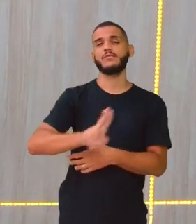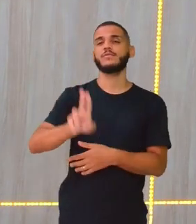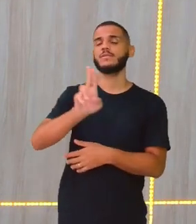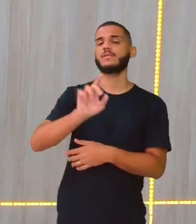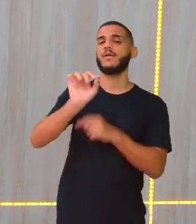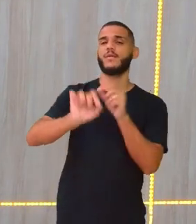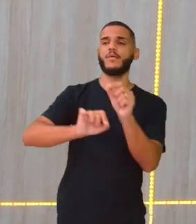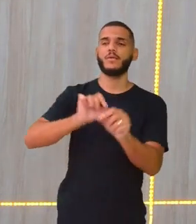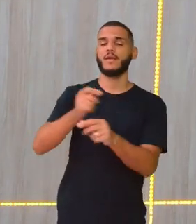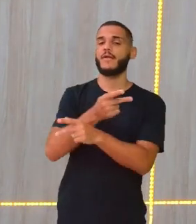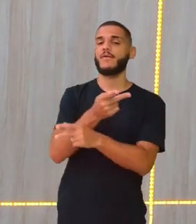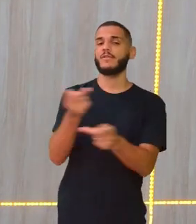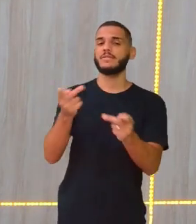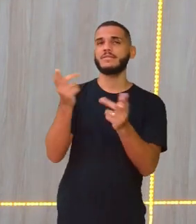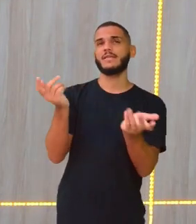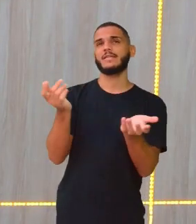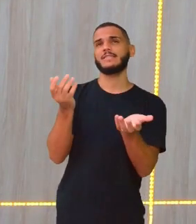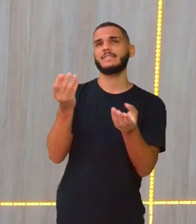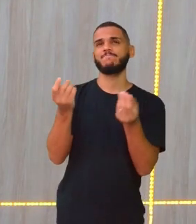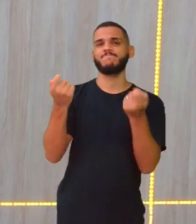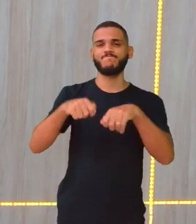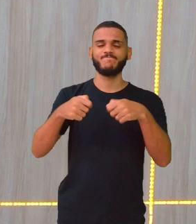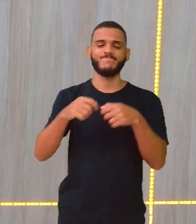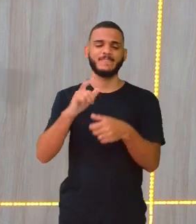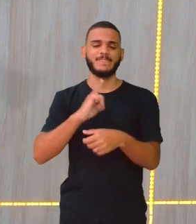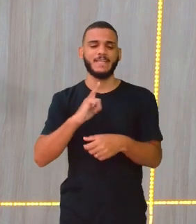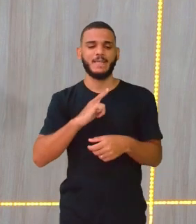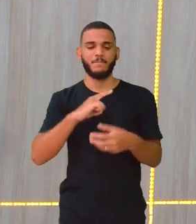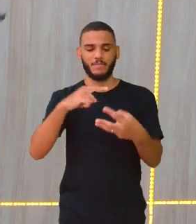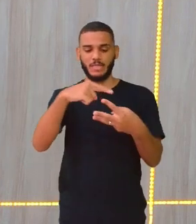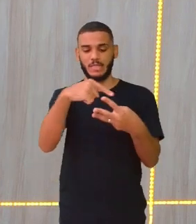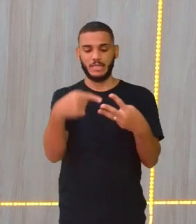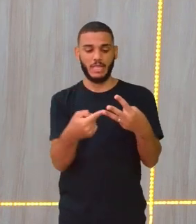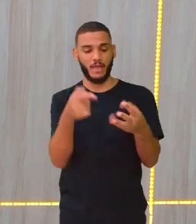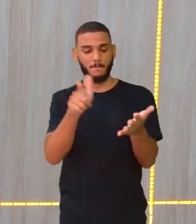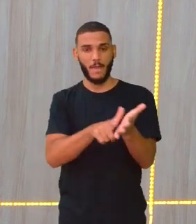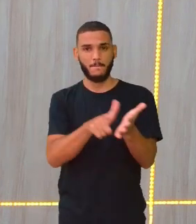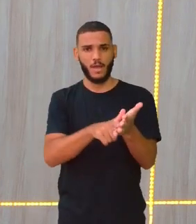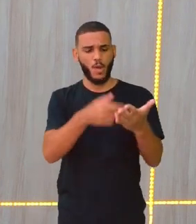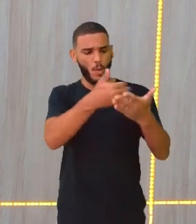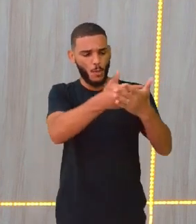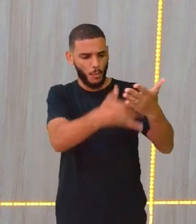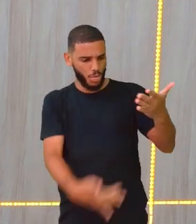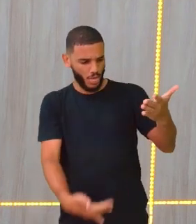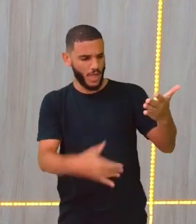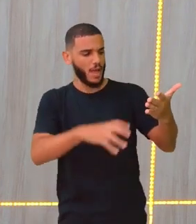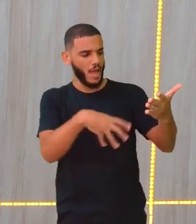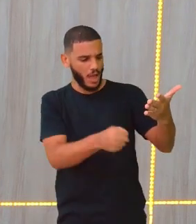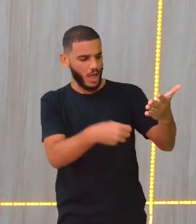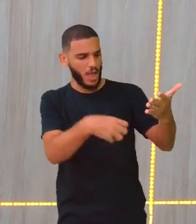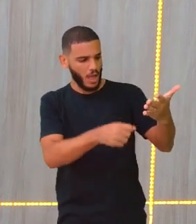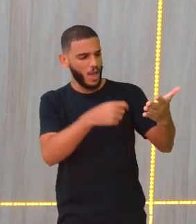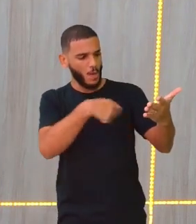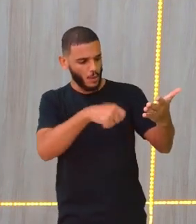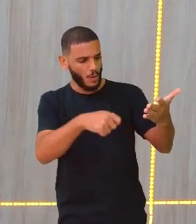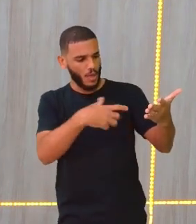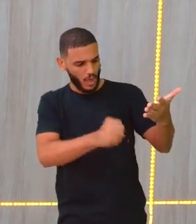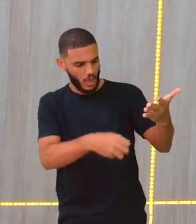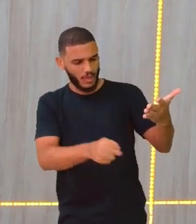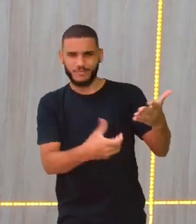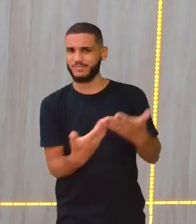simplesmente para que vocês não precisem de 3 folhas para contar de 1 em 1.